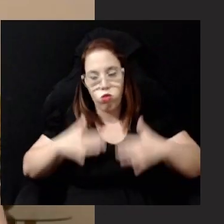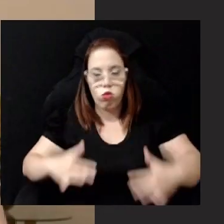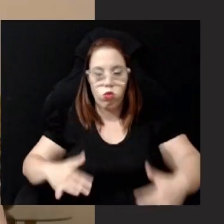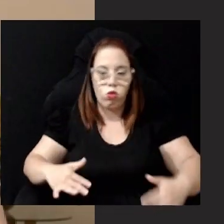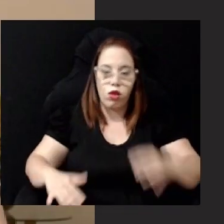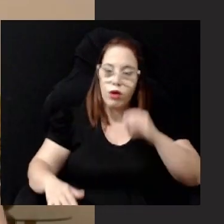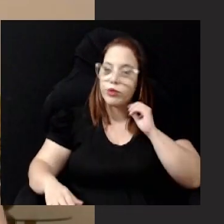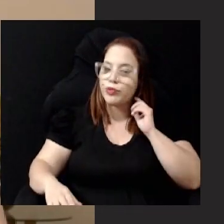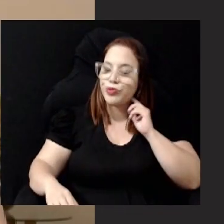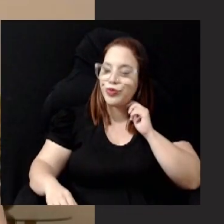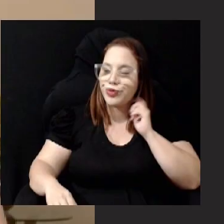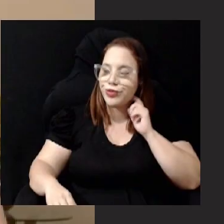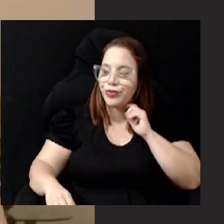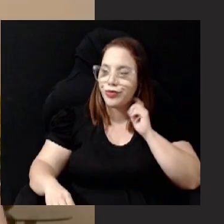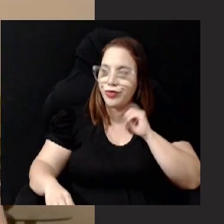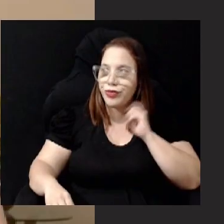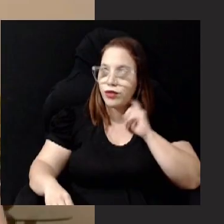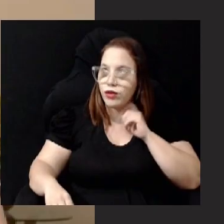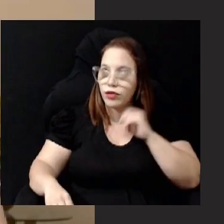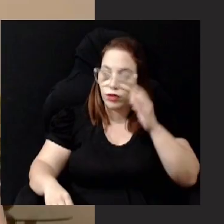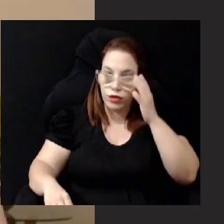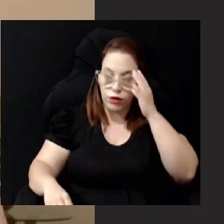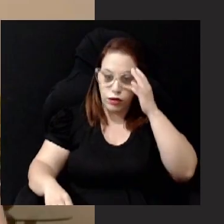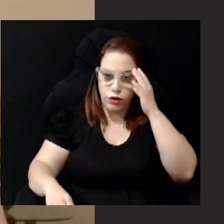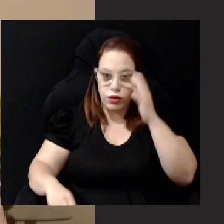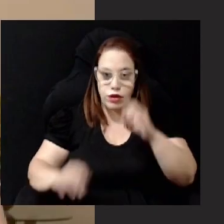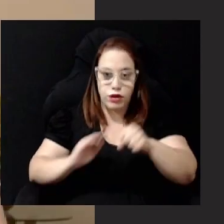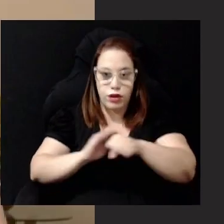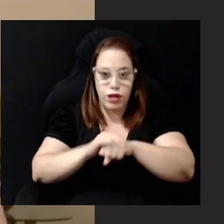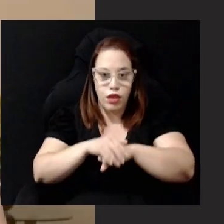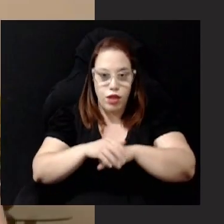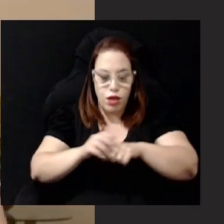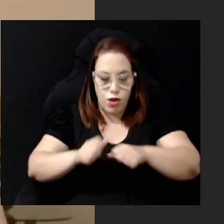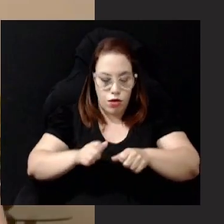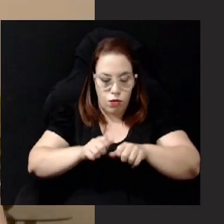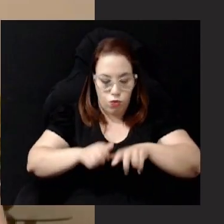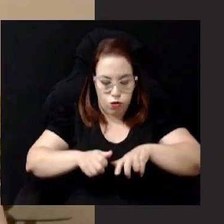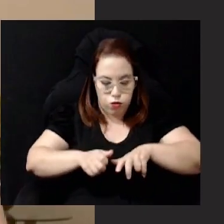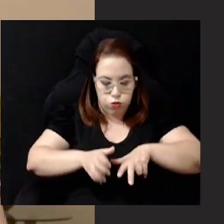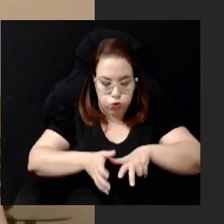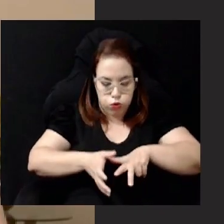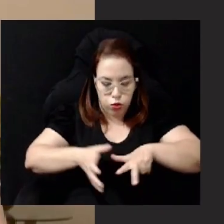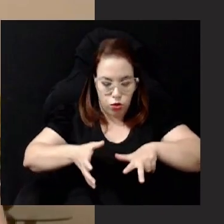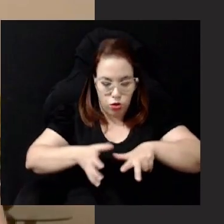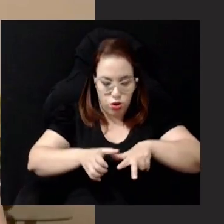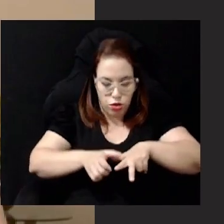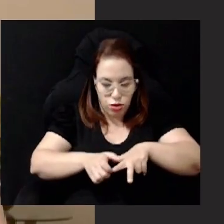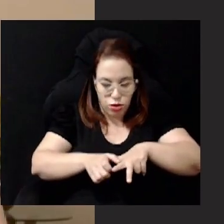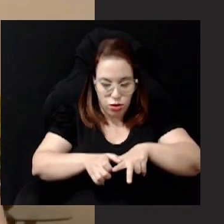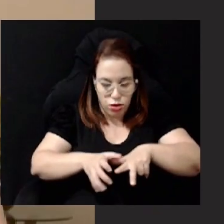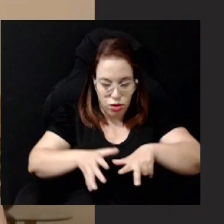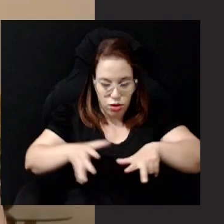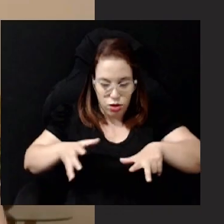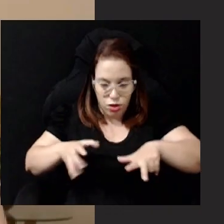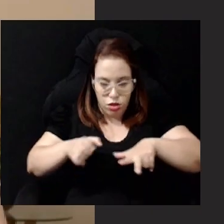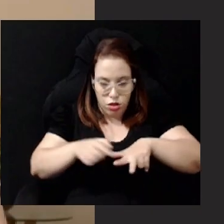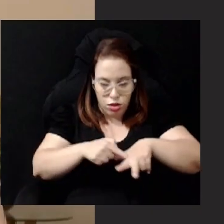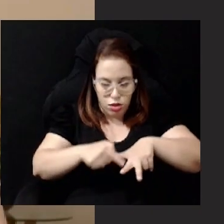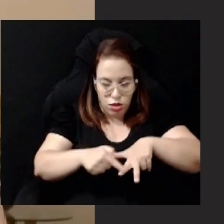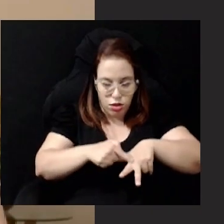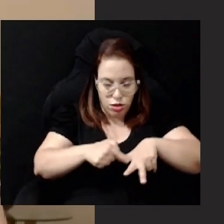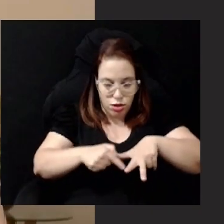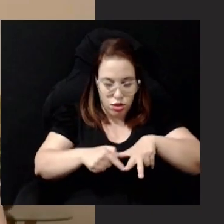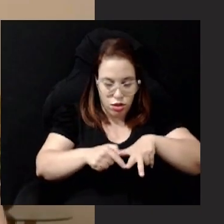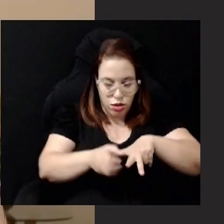do corpo, então às vezes febre no período noturno, inchaço, né, aumento do volume daquela